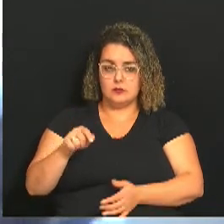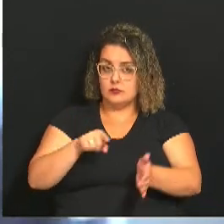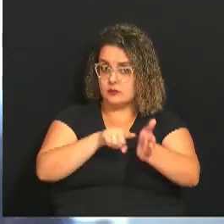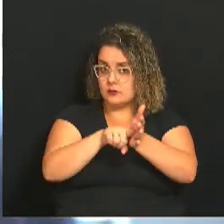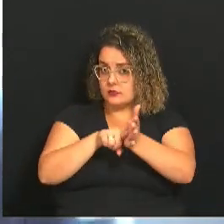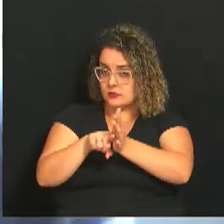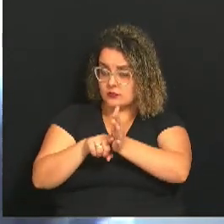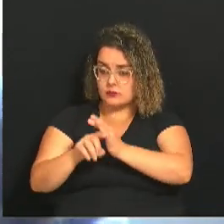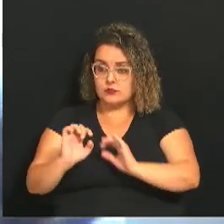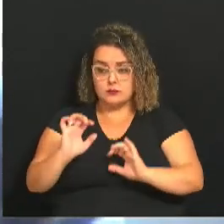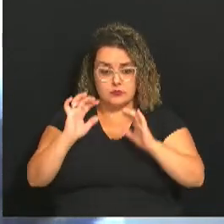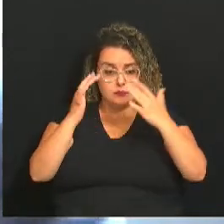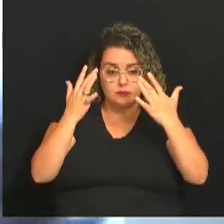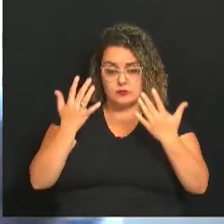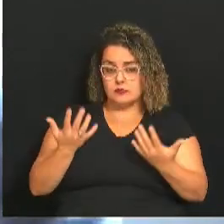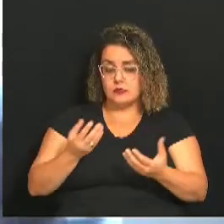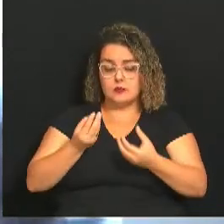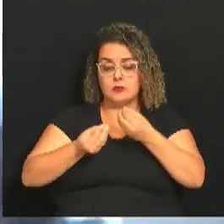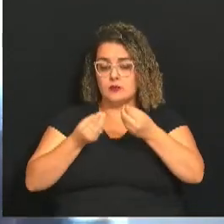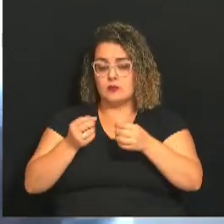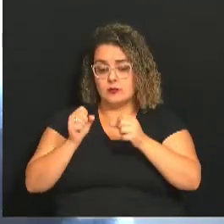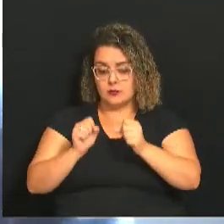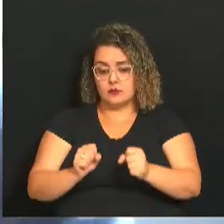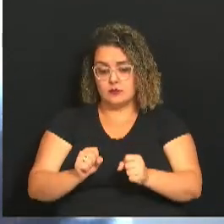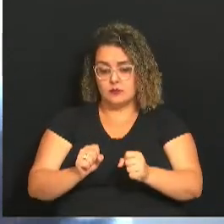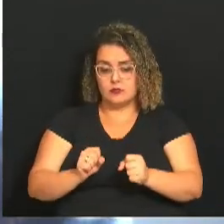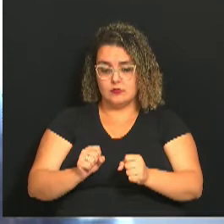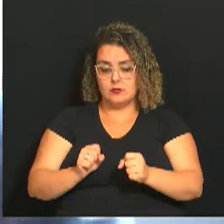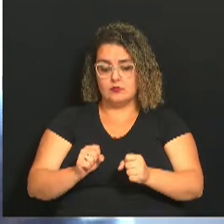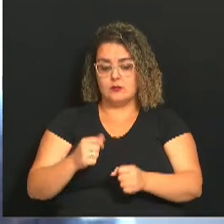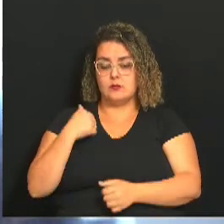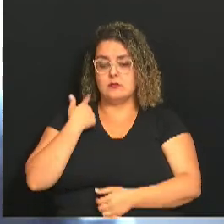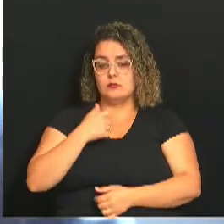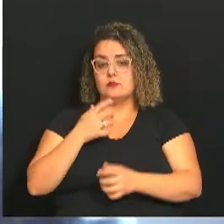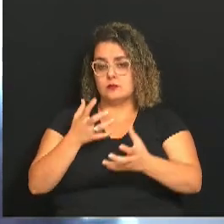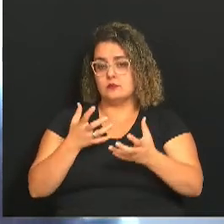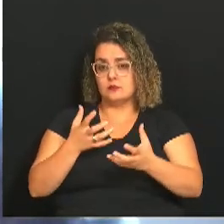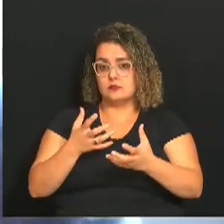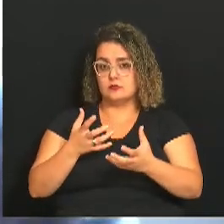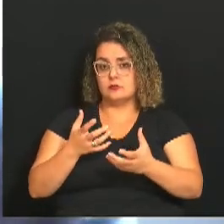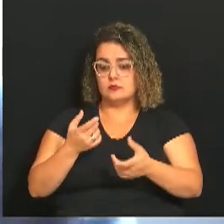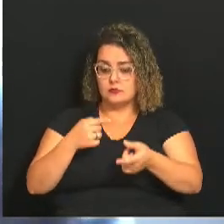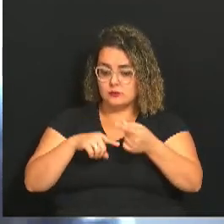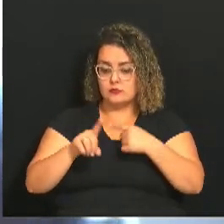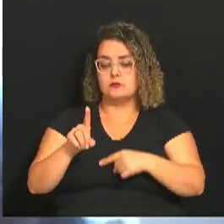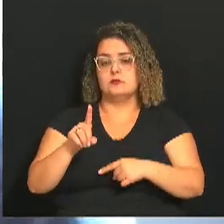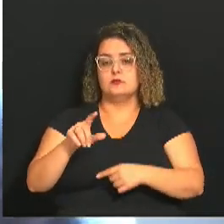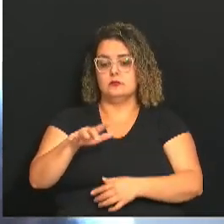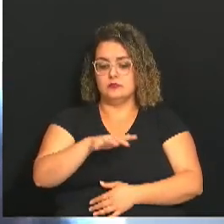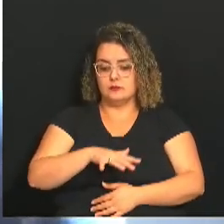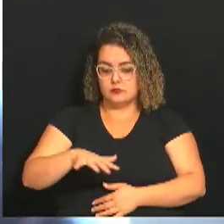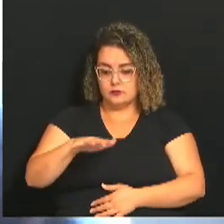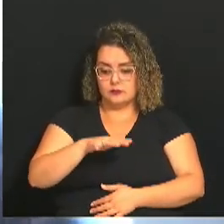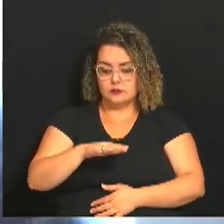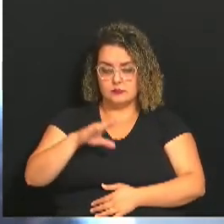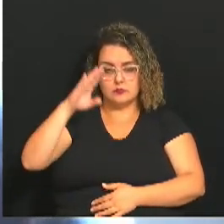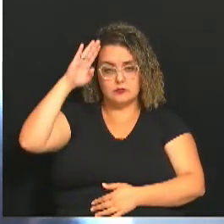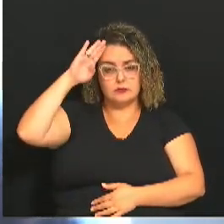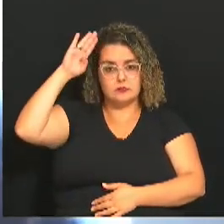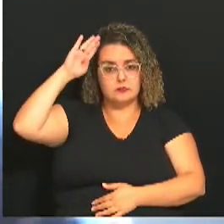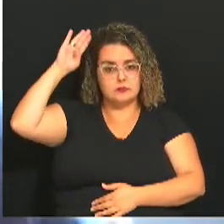Como que a gente pode contribuir, porque a gente quer extrapolar o ambiente acadêmico, né? A gente quer que